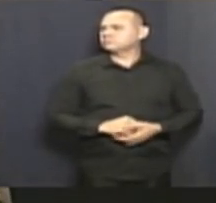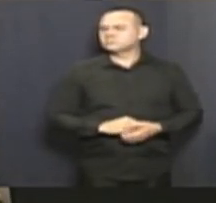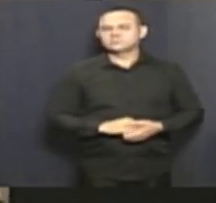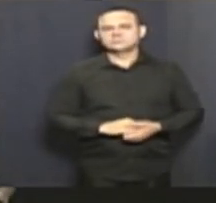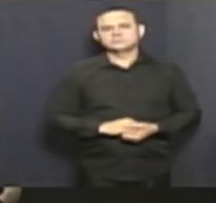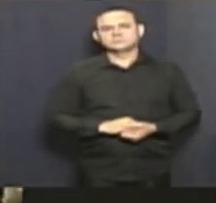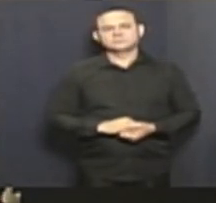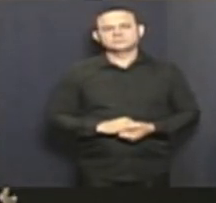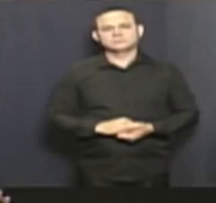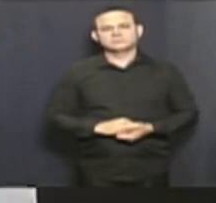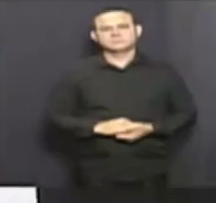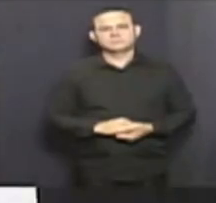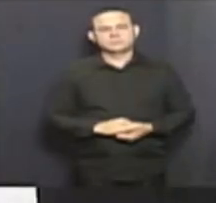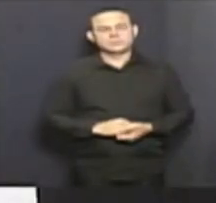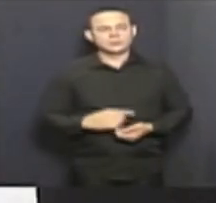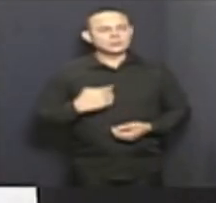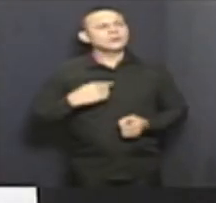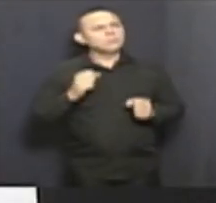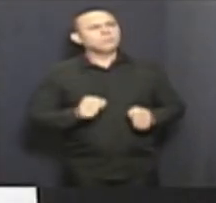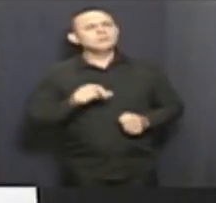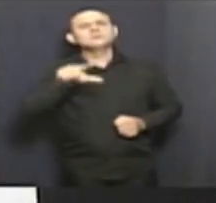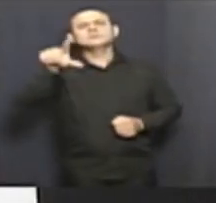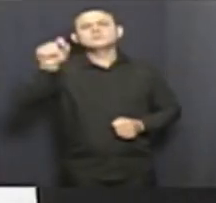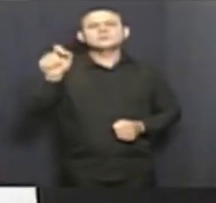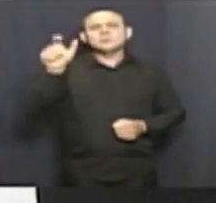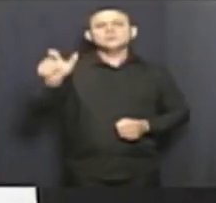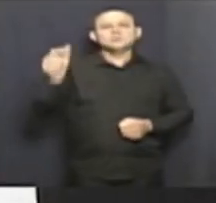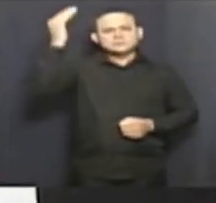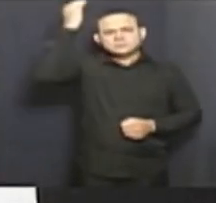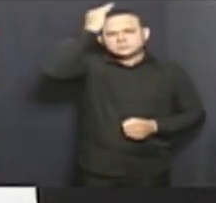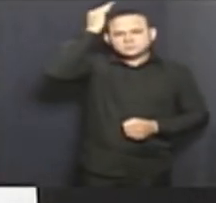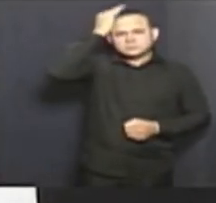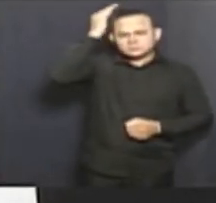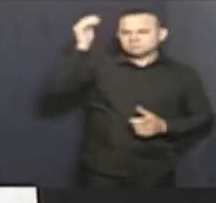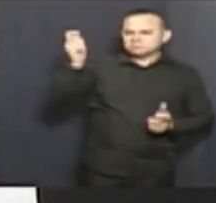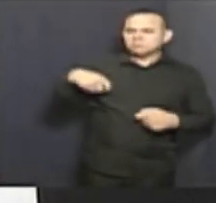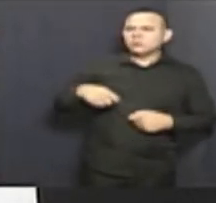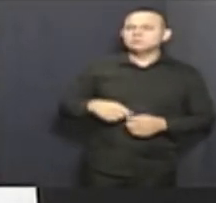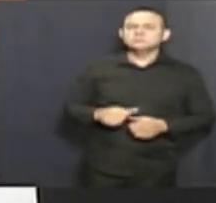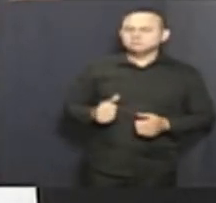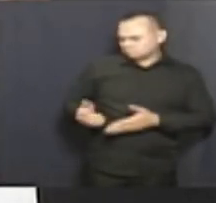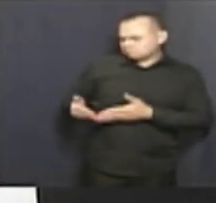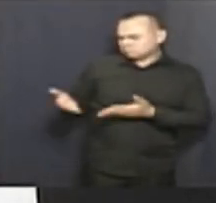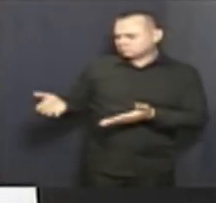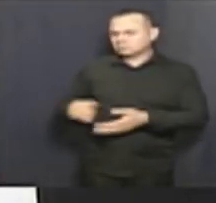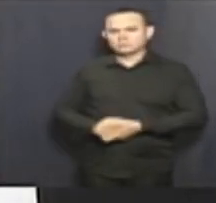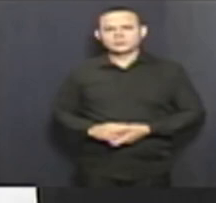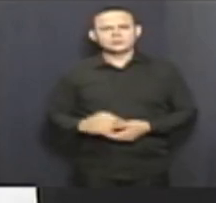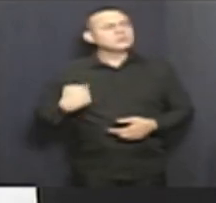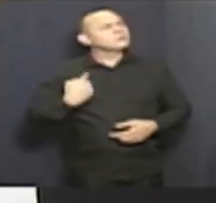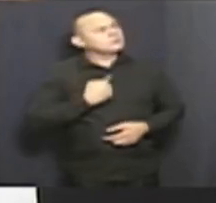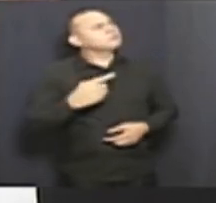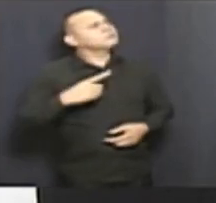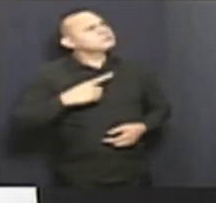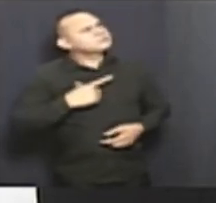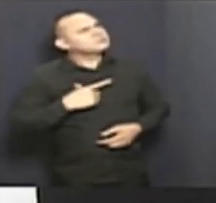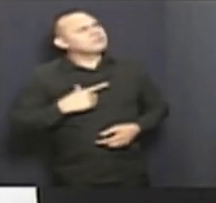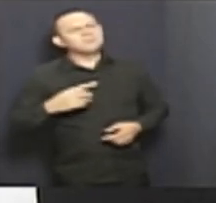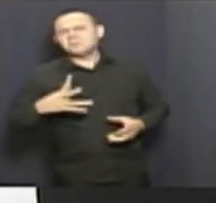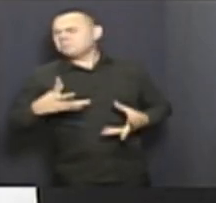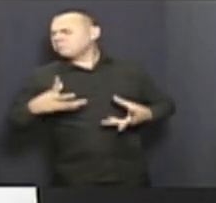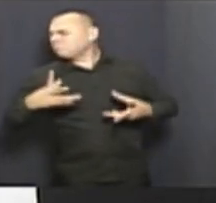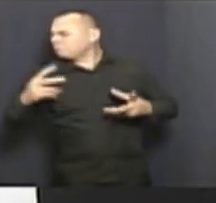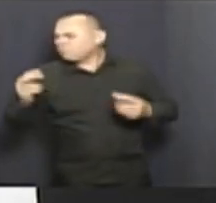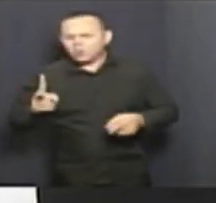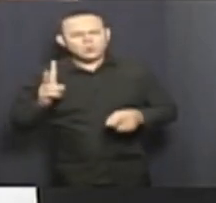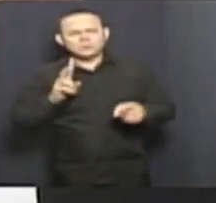eu posso escolher o candidato reinaldo azambuja por favor bom nós tivemos várias operações operação jbs